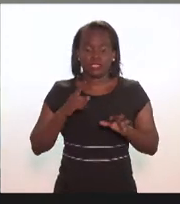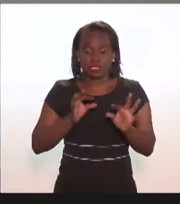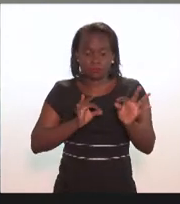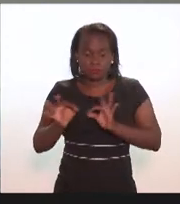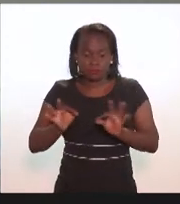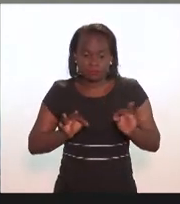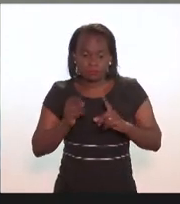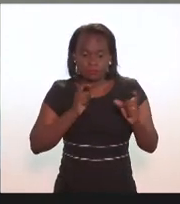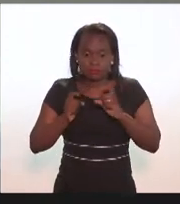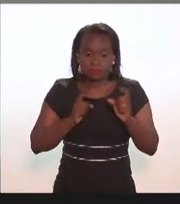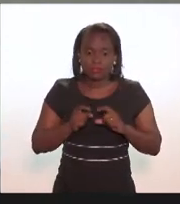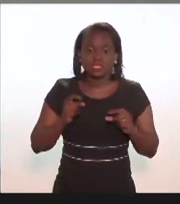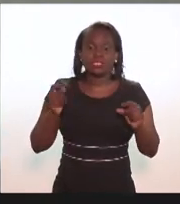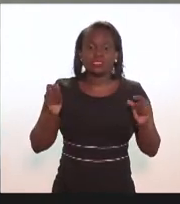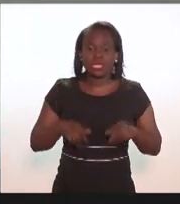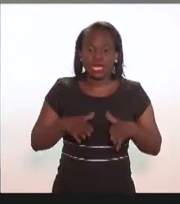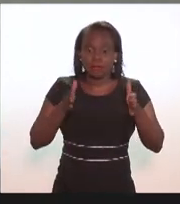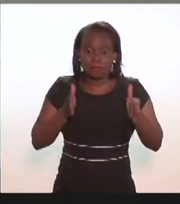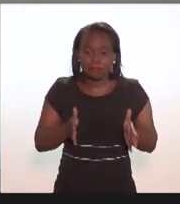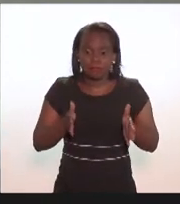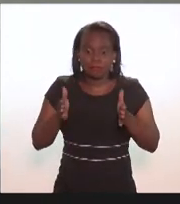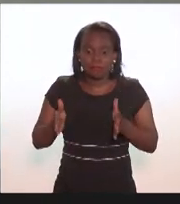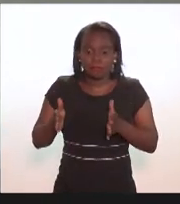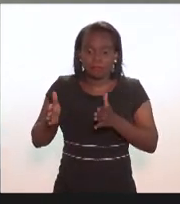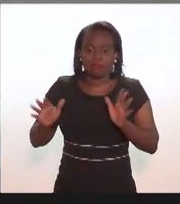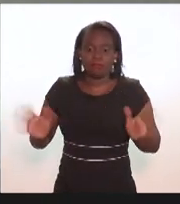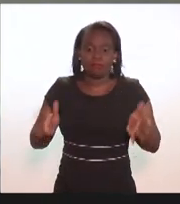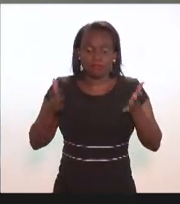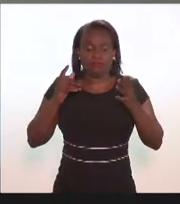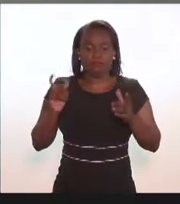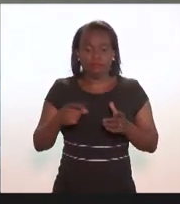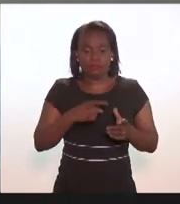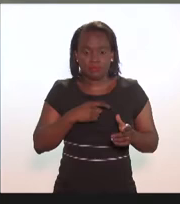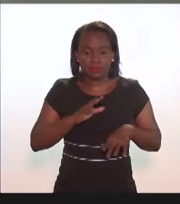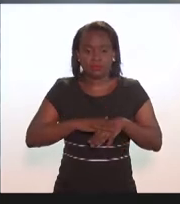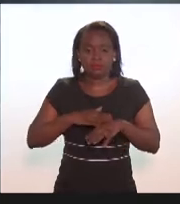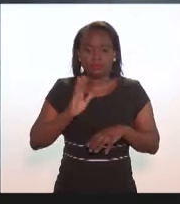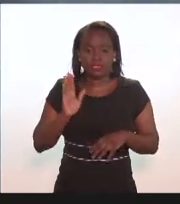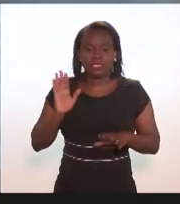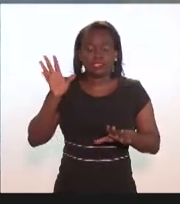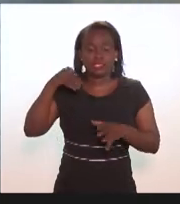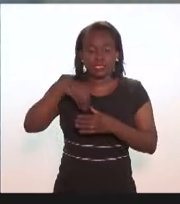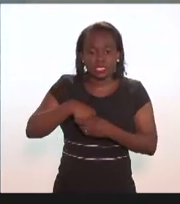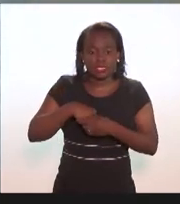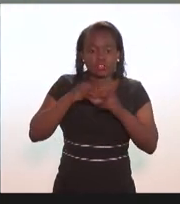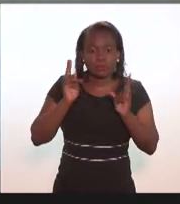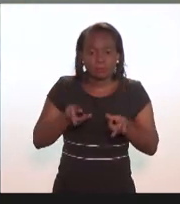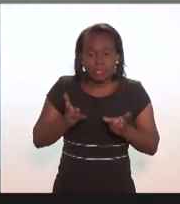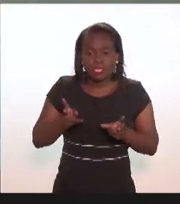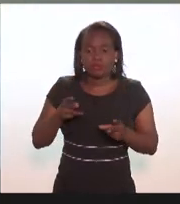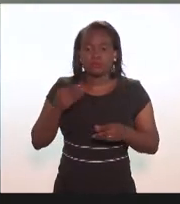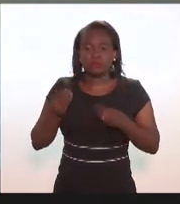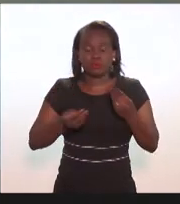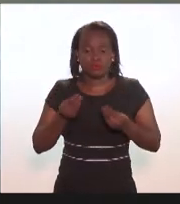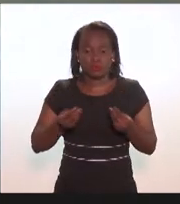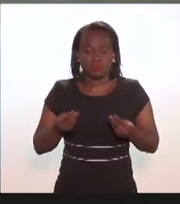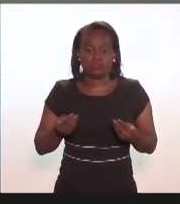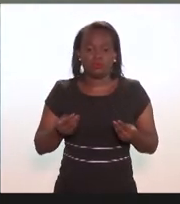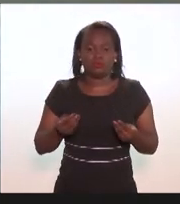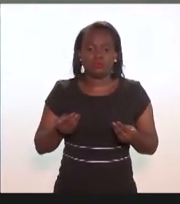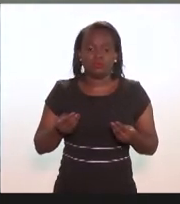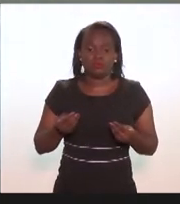discussão de que pode ser por faixas de incentivo fiscal, mas dentro de um mesmo modo ou de